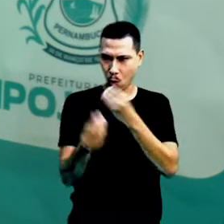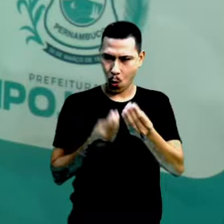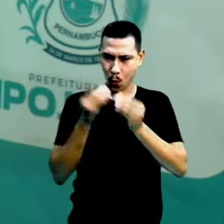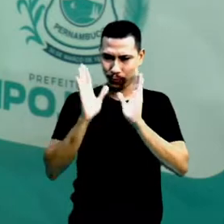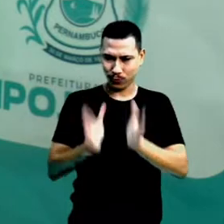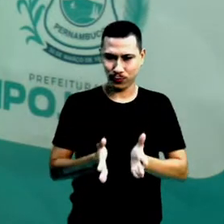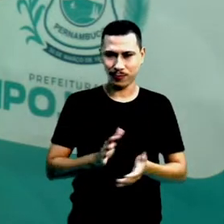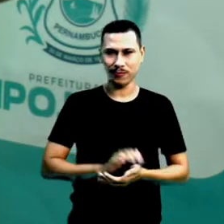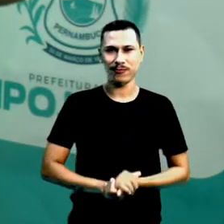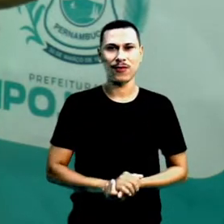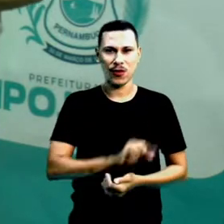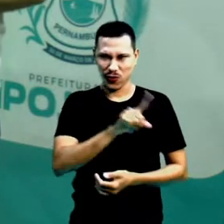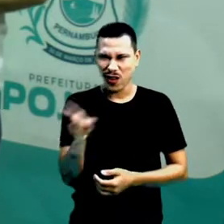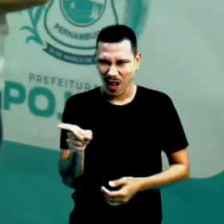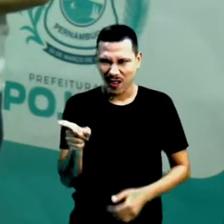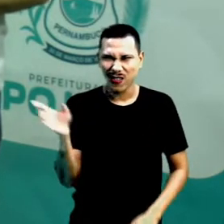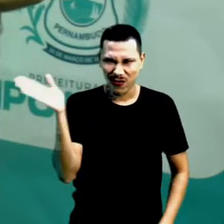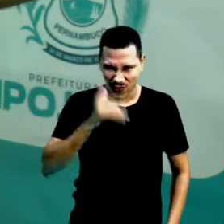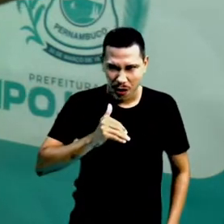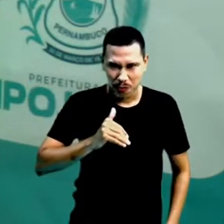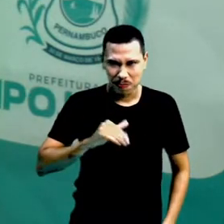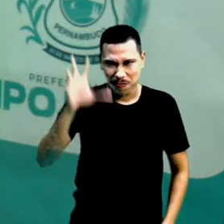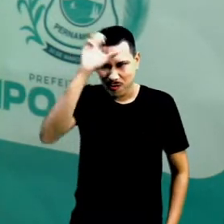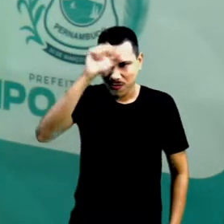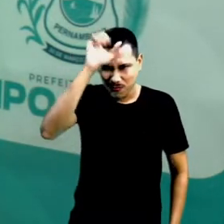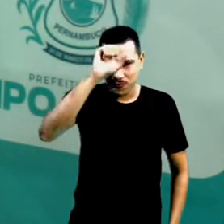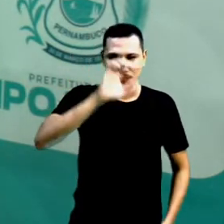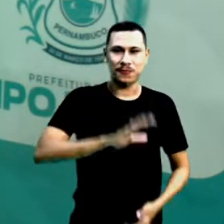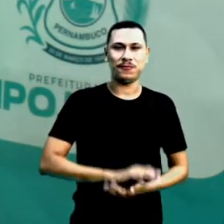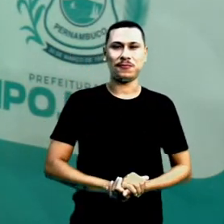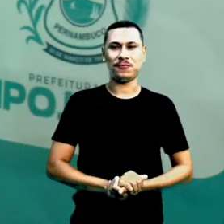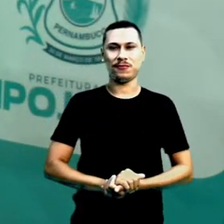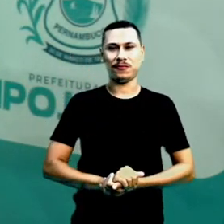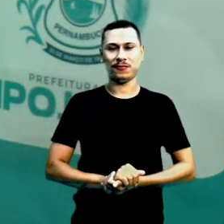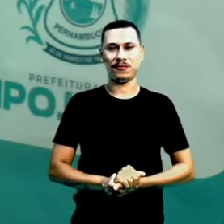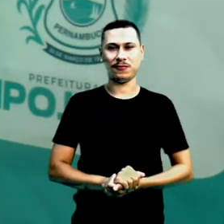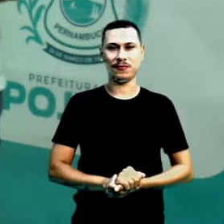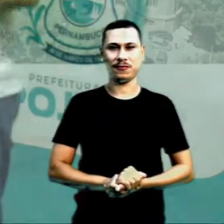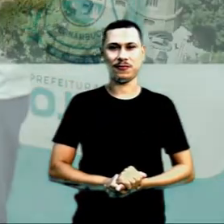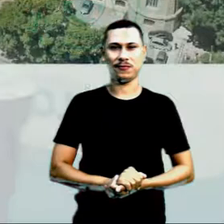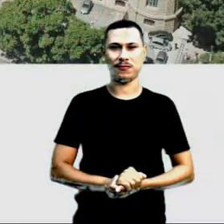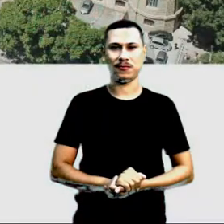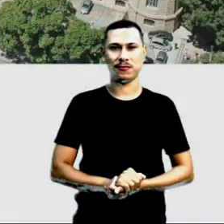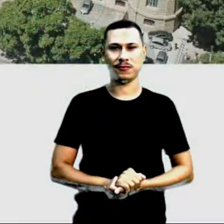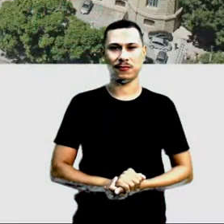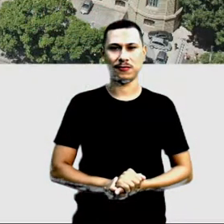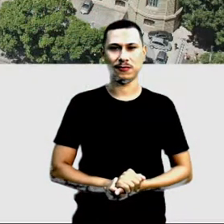hoje. Então, estão prontos para a aula? Vamos lá então? Vamos lá.